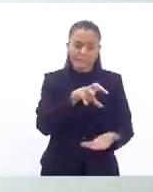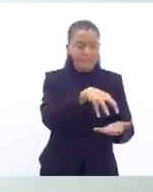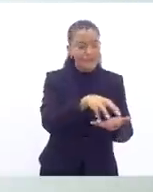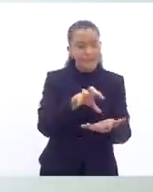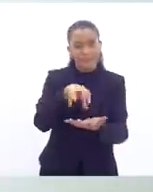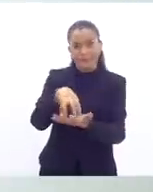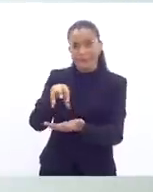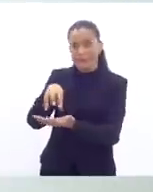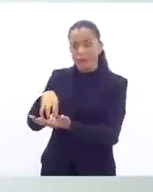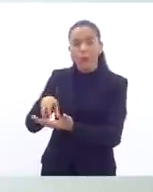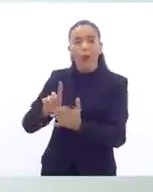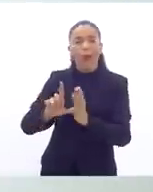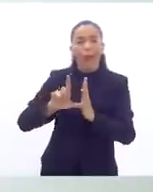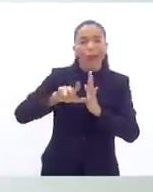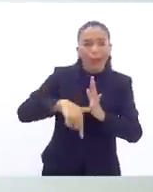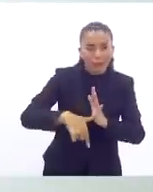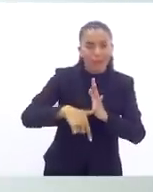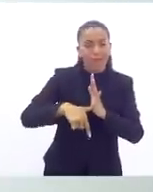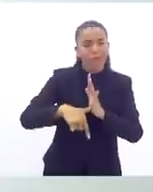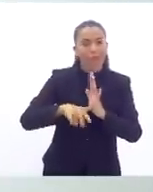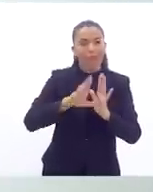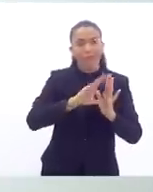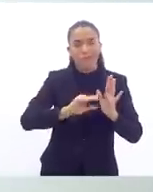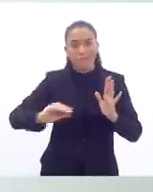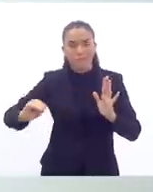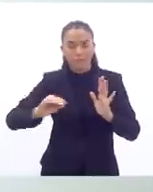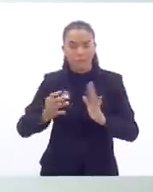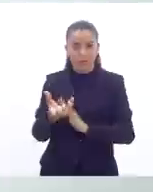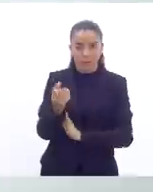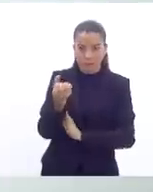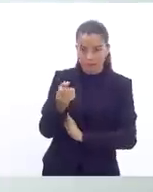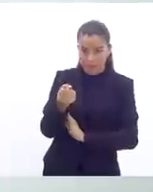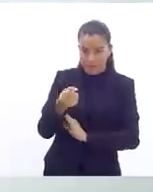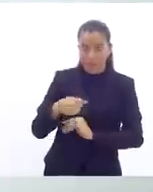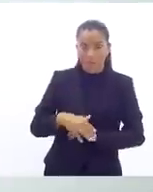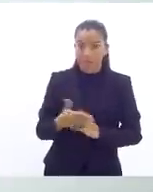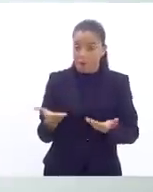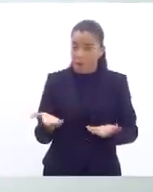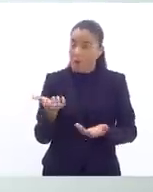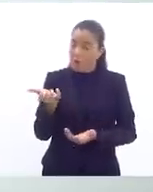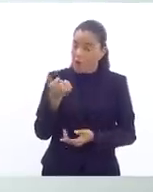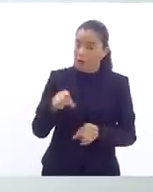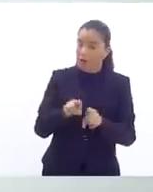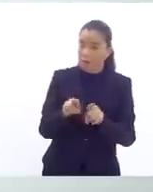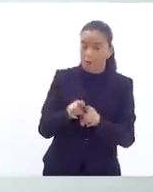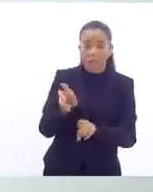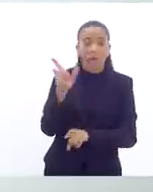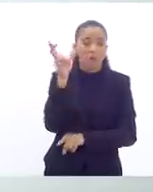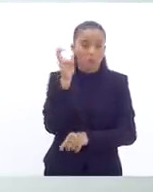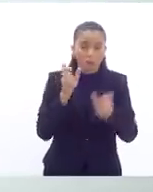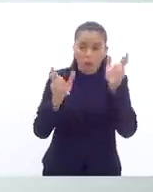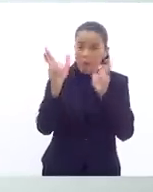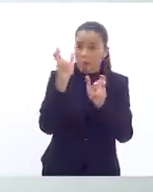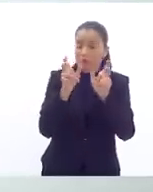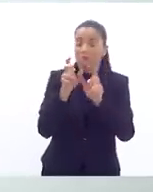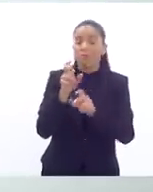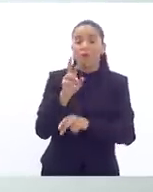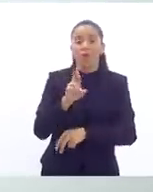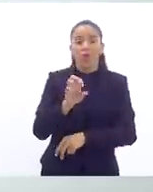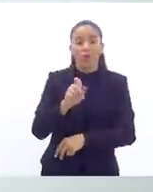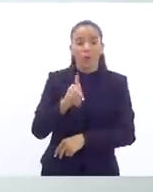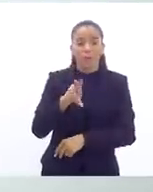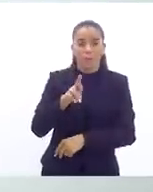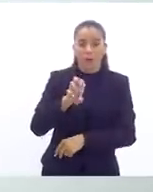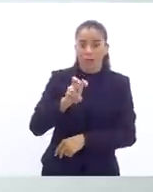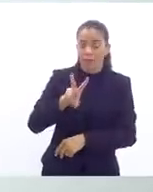fiquem com atrasos no seu recebimento então quero ouvir também aqui o rio previdência e quero desde já também